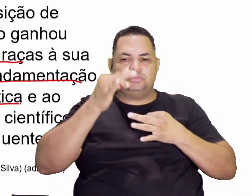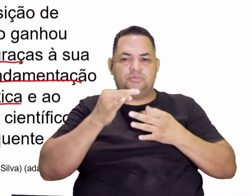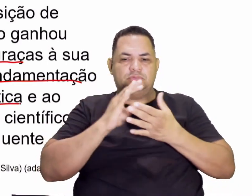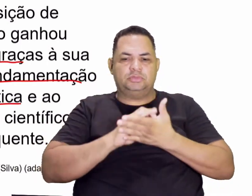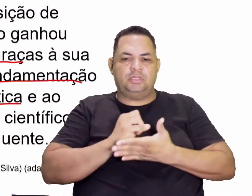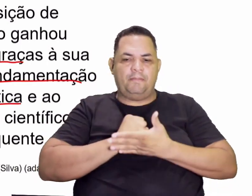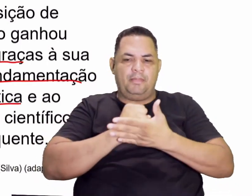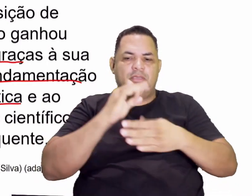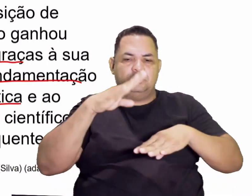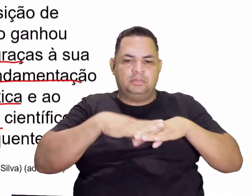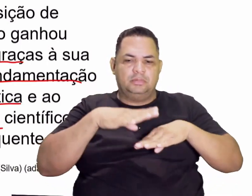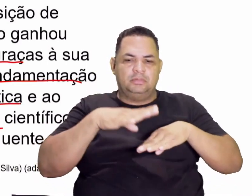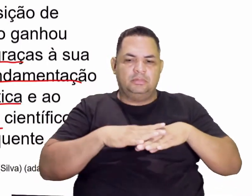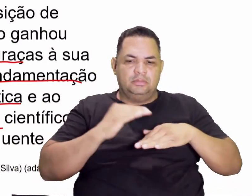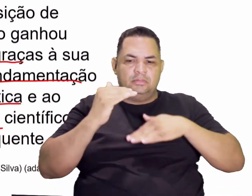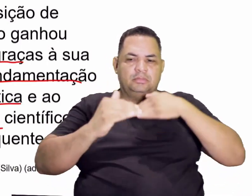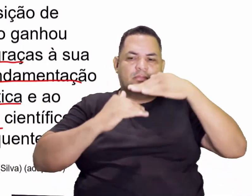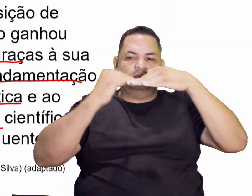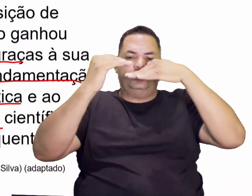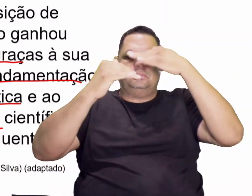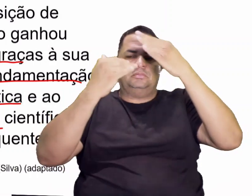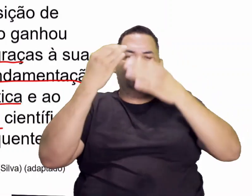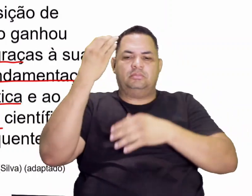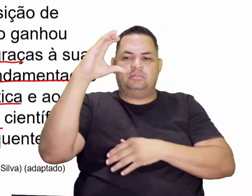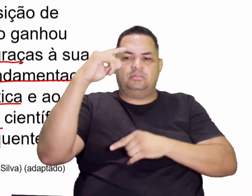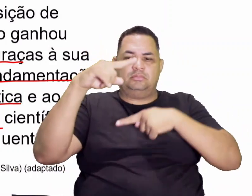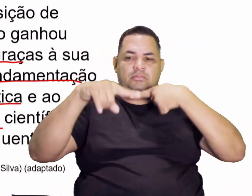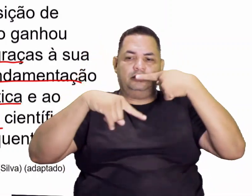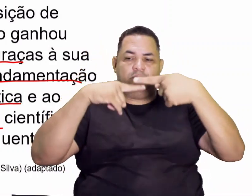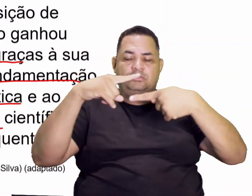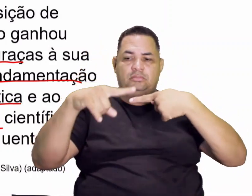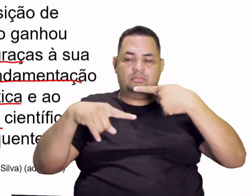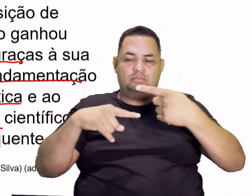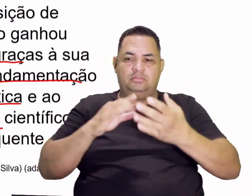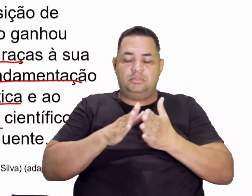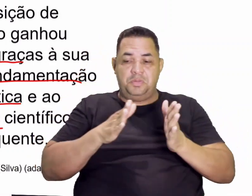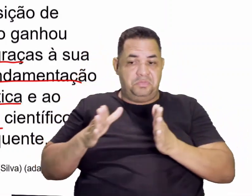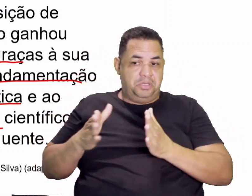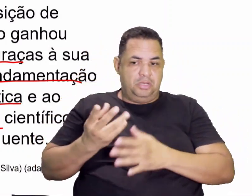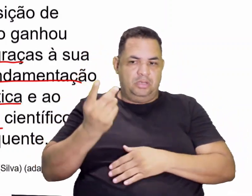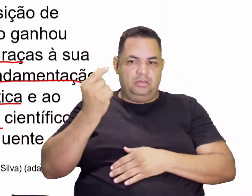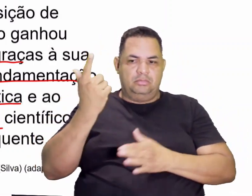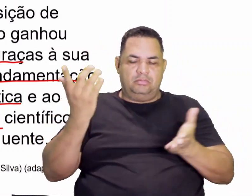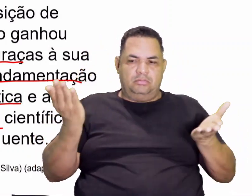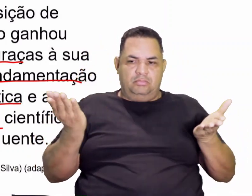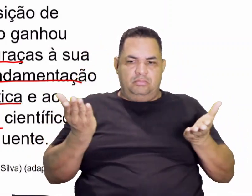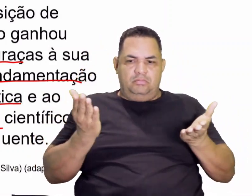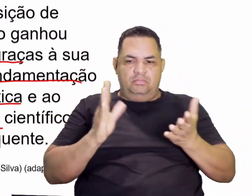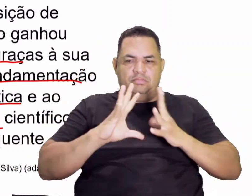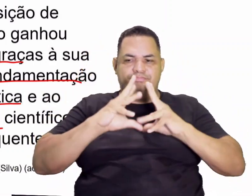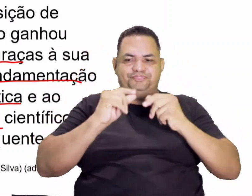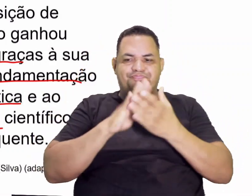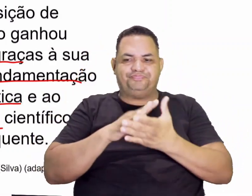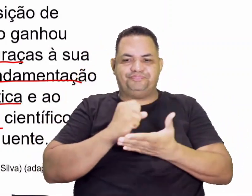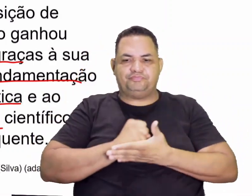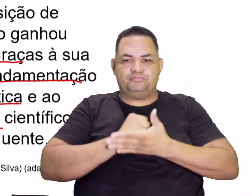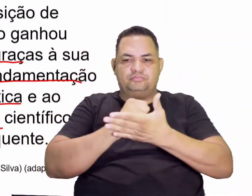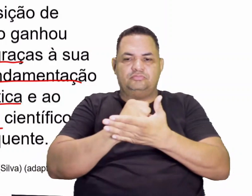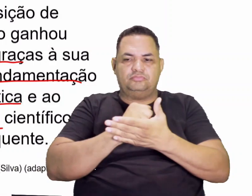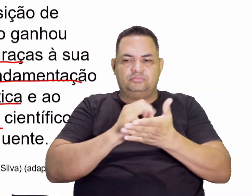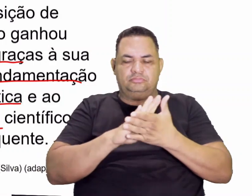fundamentação matemática e ao progresso científico subsequente da época, tá? Então, assim, é tudo fundamentado